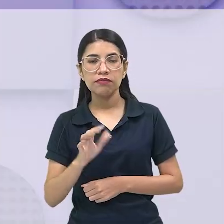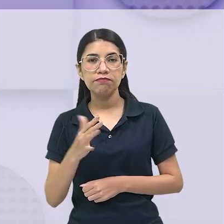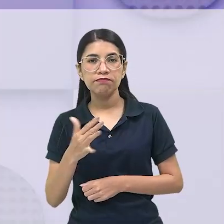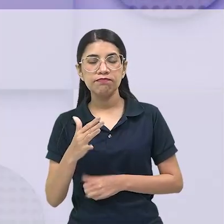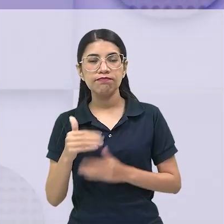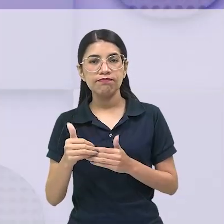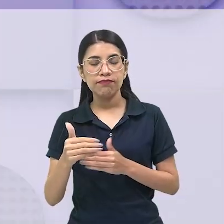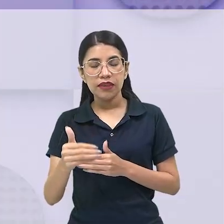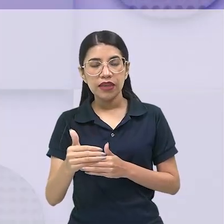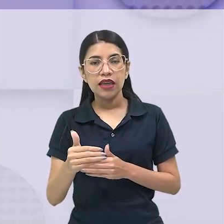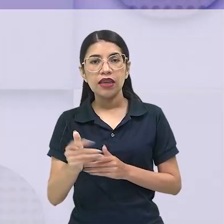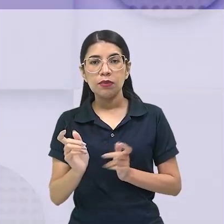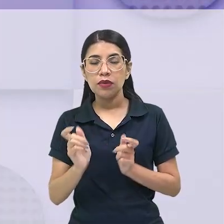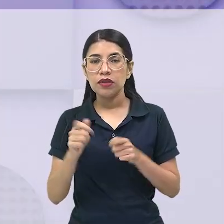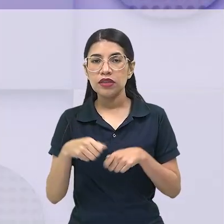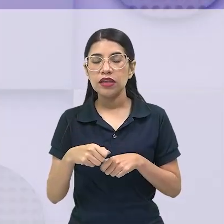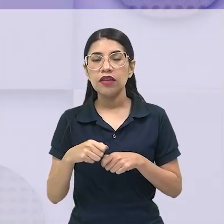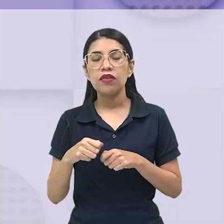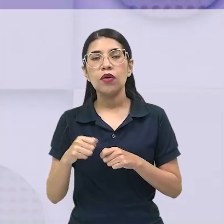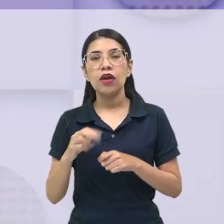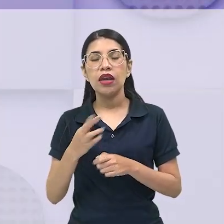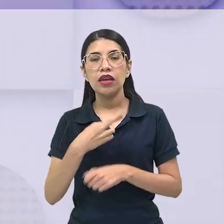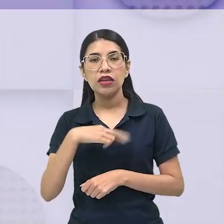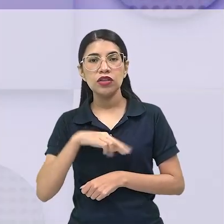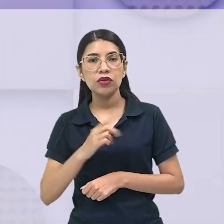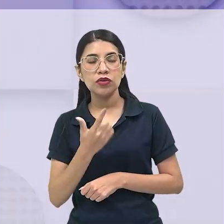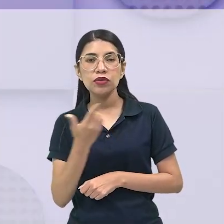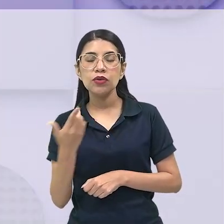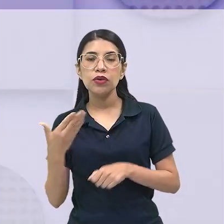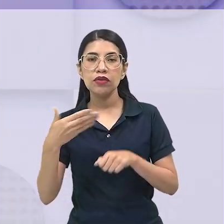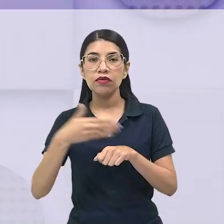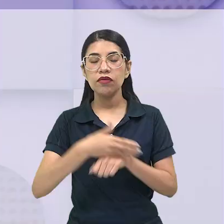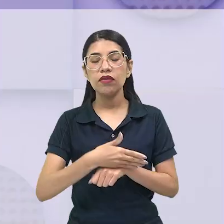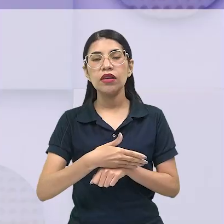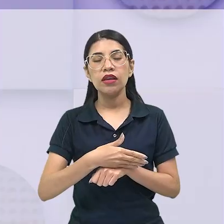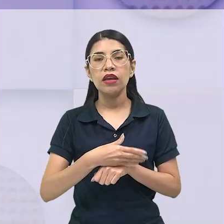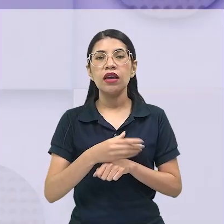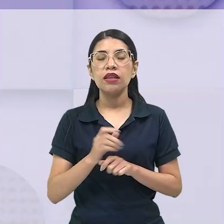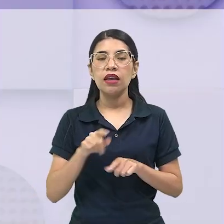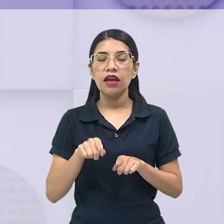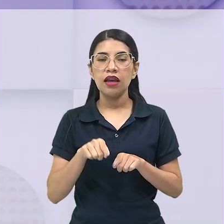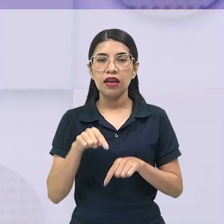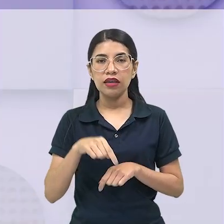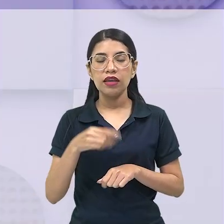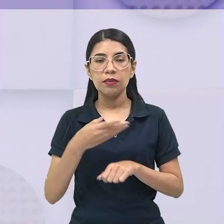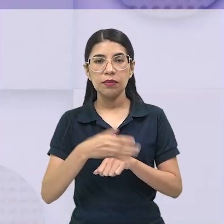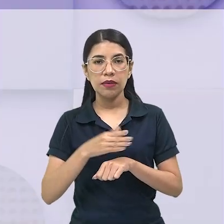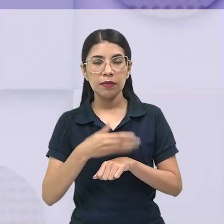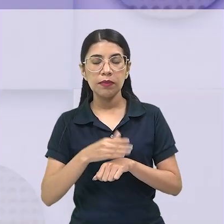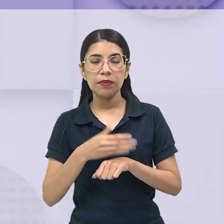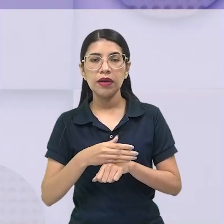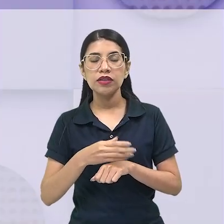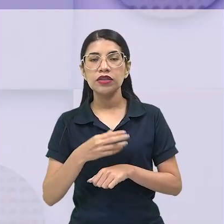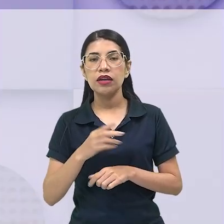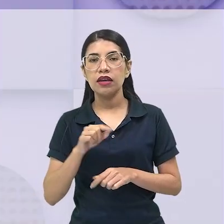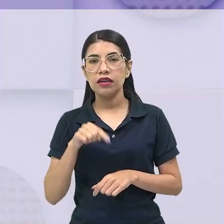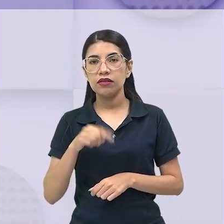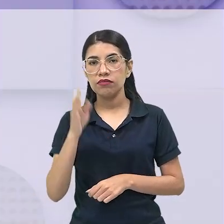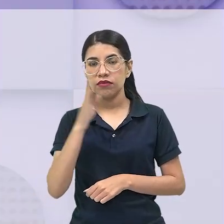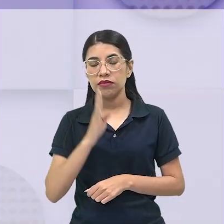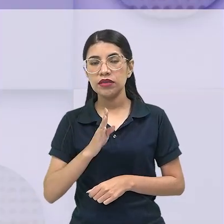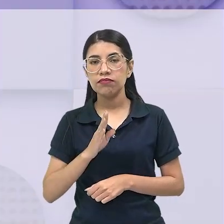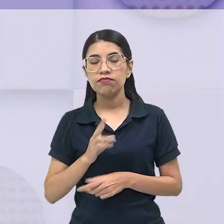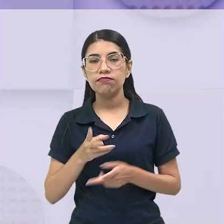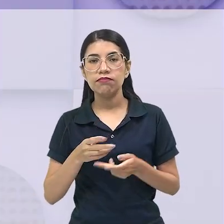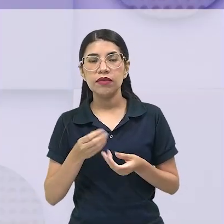que foi permitido que outras igrejas e religiões pudessem exercer a sua presença aqui no Brasil. Então, olha só,